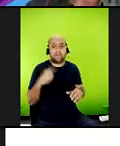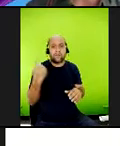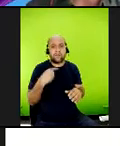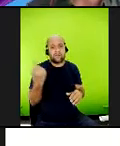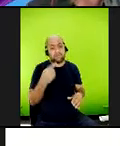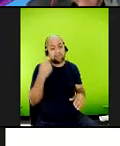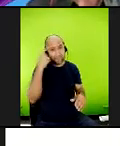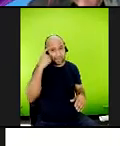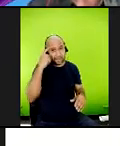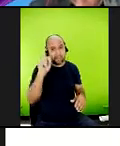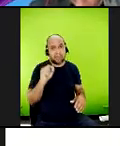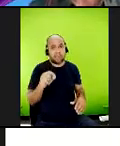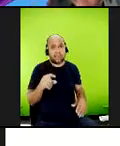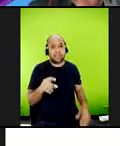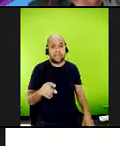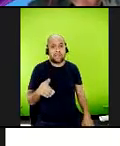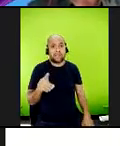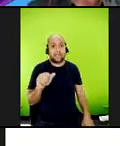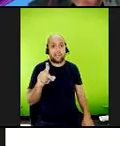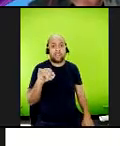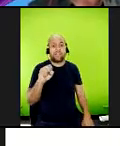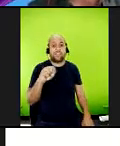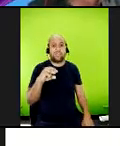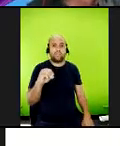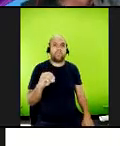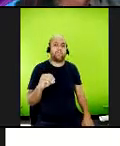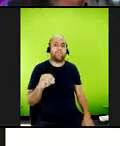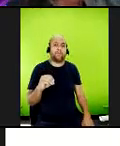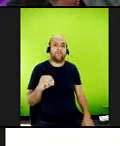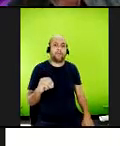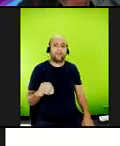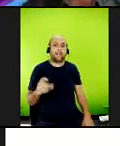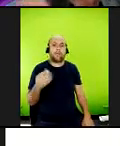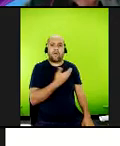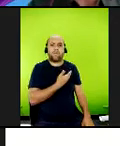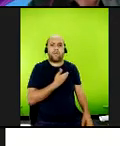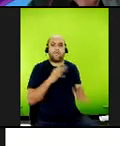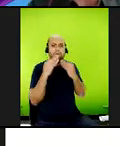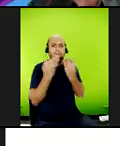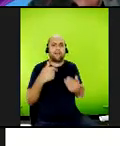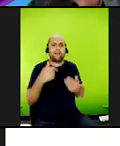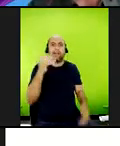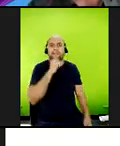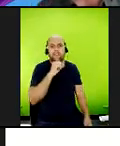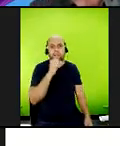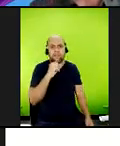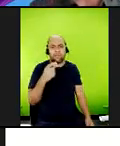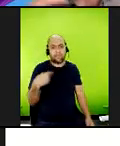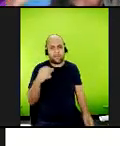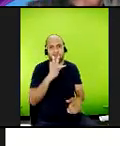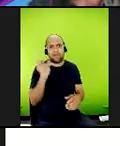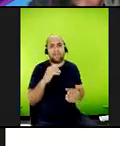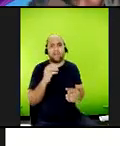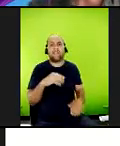você pensa assim idadismo é muito comum né Você às vezes tem um colega aí na faculdade que é mais velha minha faculdade por exemplo tem gente